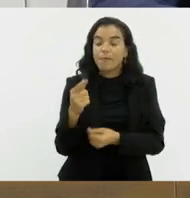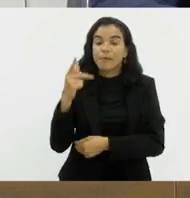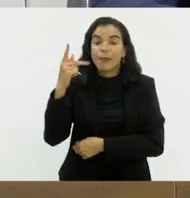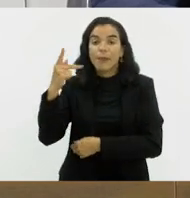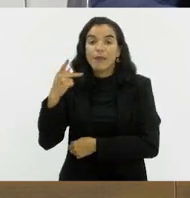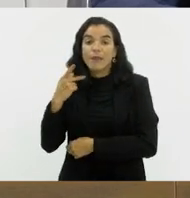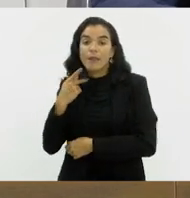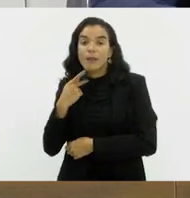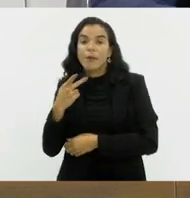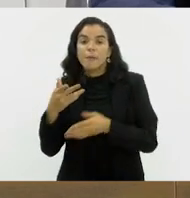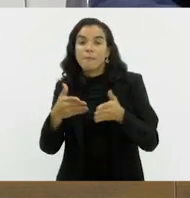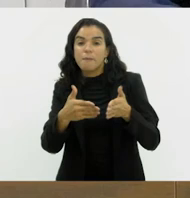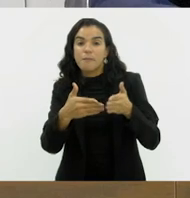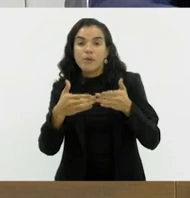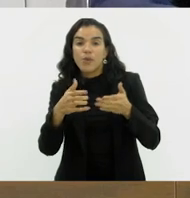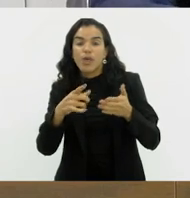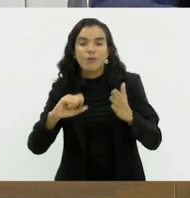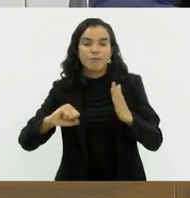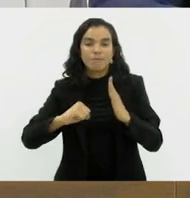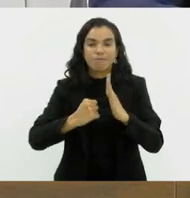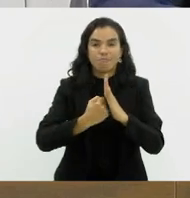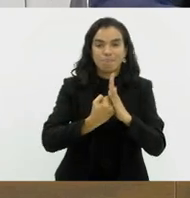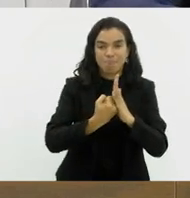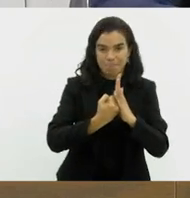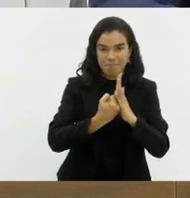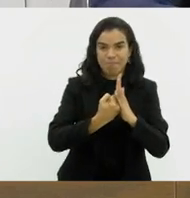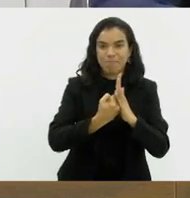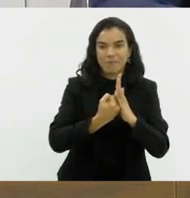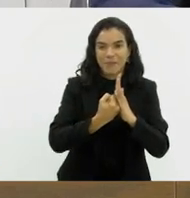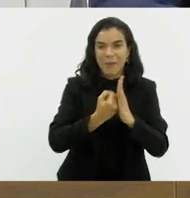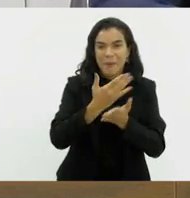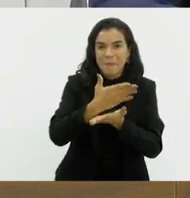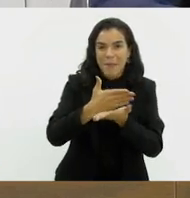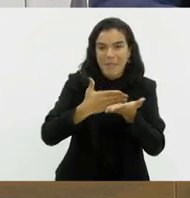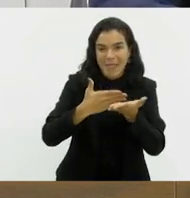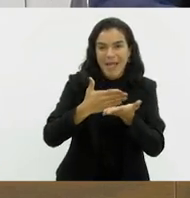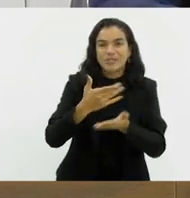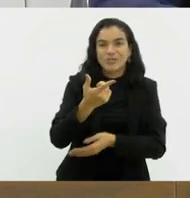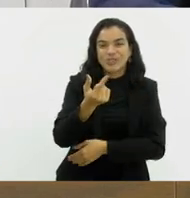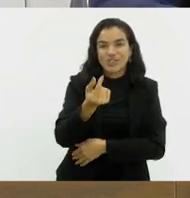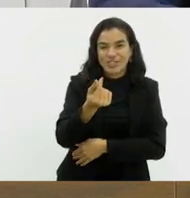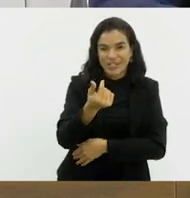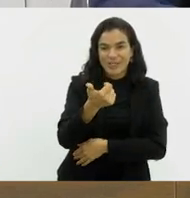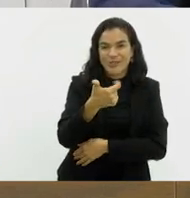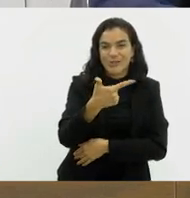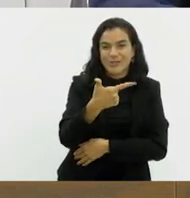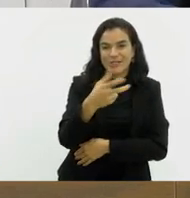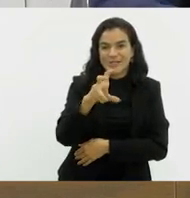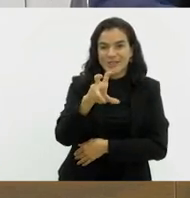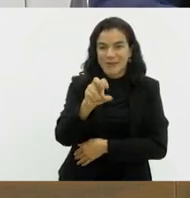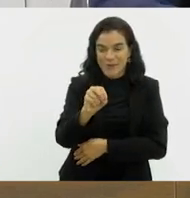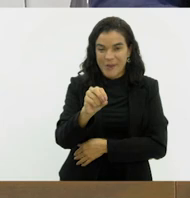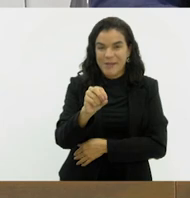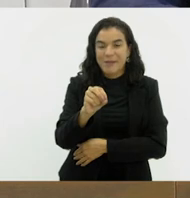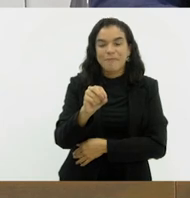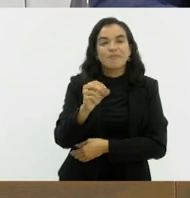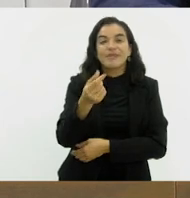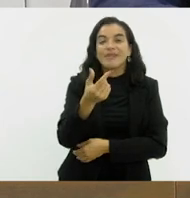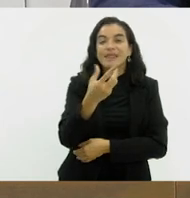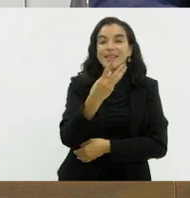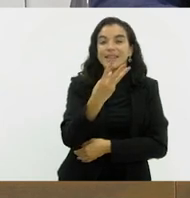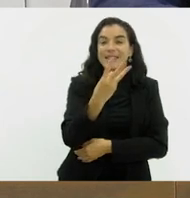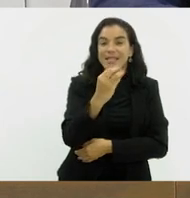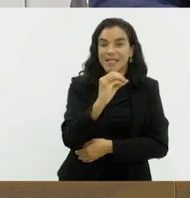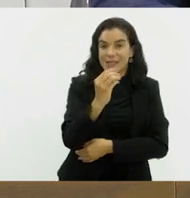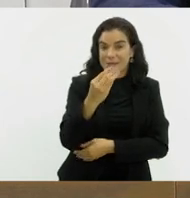inclusive, fez um pedido de bloqueio de parte desses 250 milhões para que dirigisse 30 milhões para